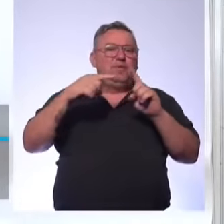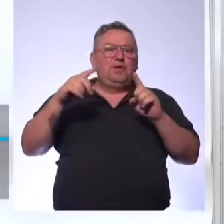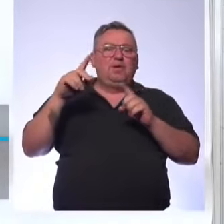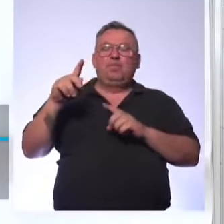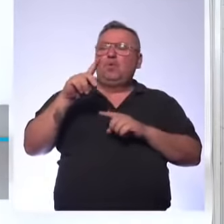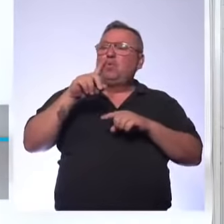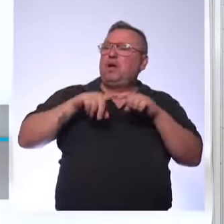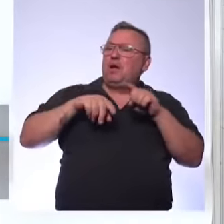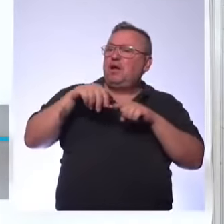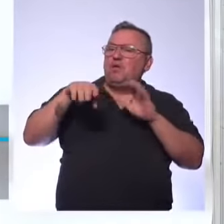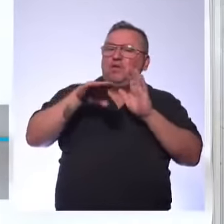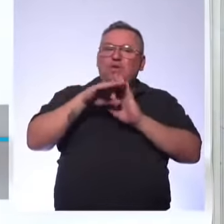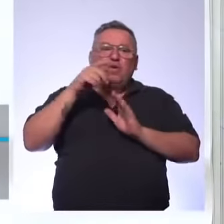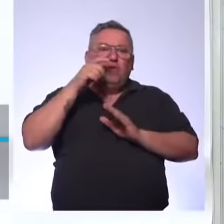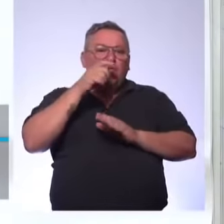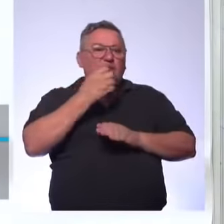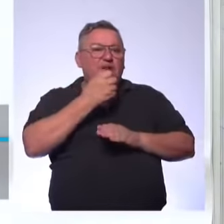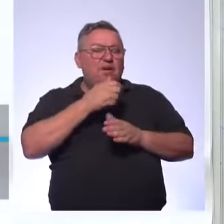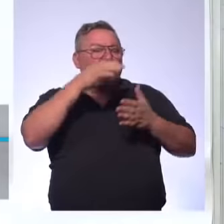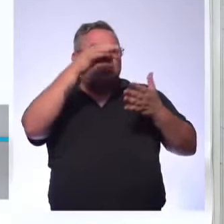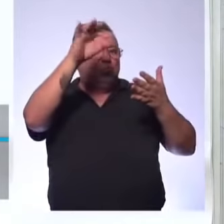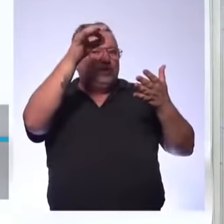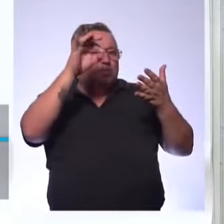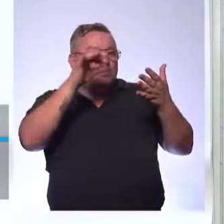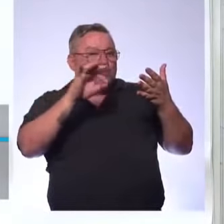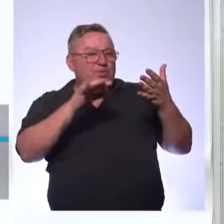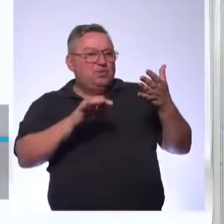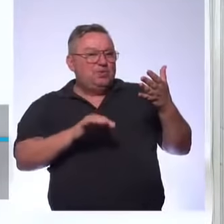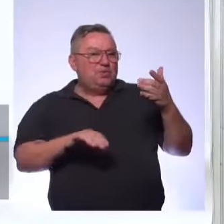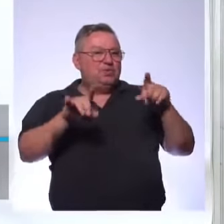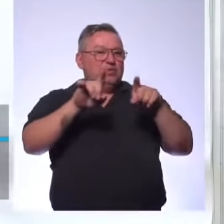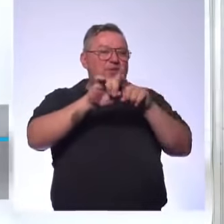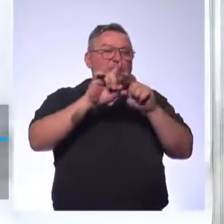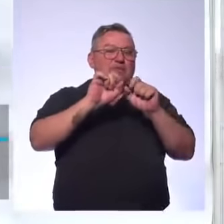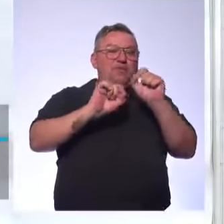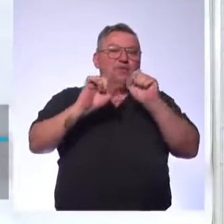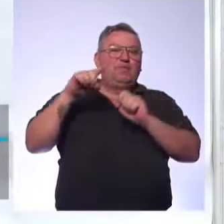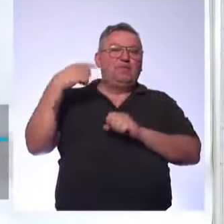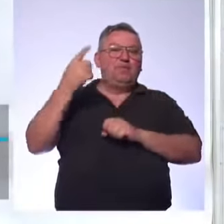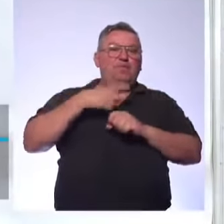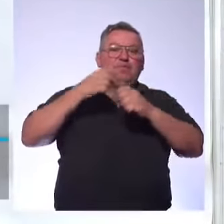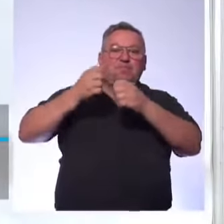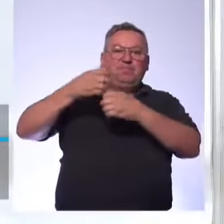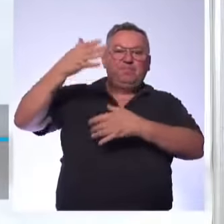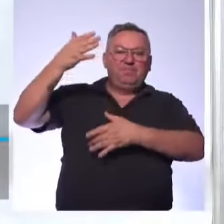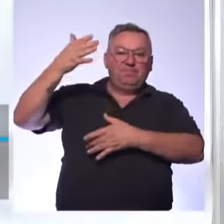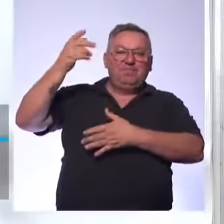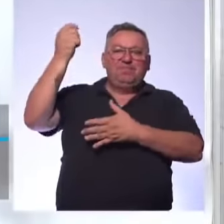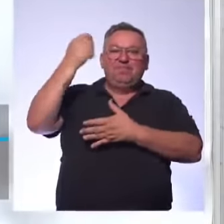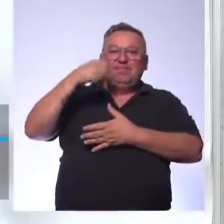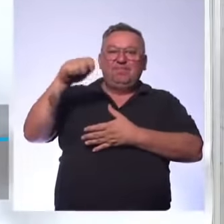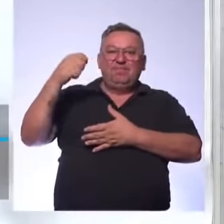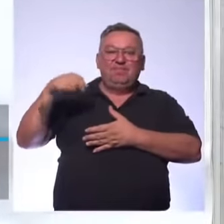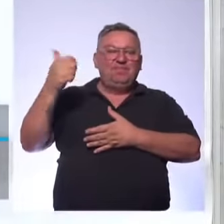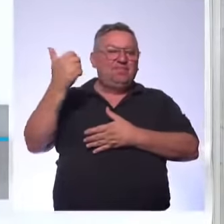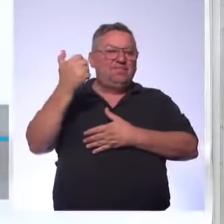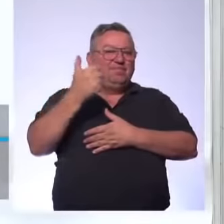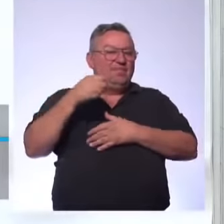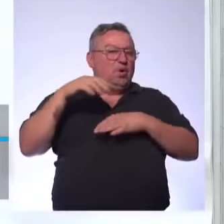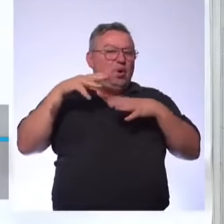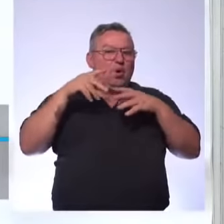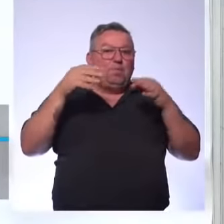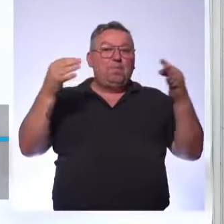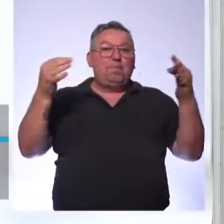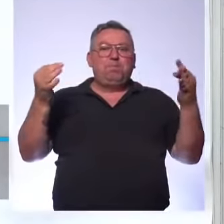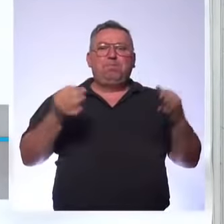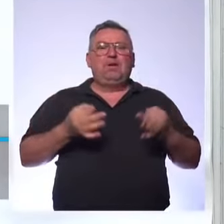Pro, o material chegou, dá uma olhada, ver se está tudo certo. Providencia o nosso flip chart, as canetas, deixa tudo no